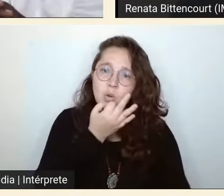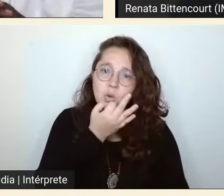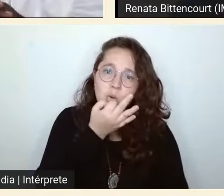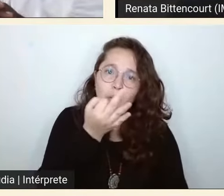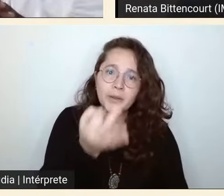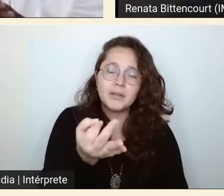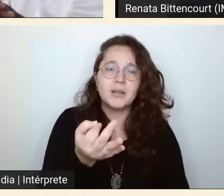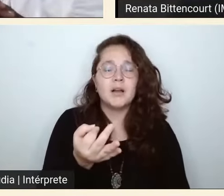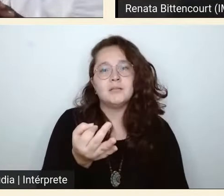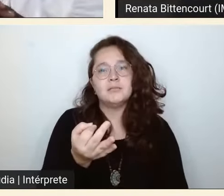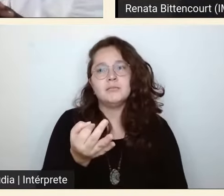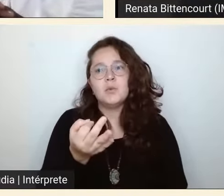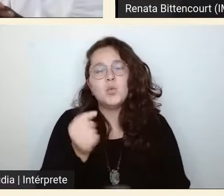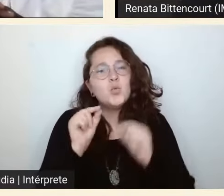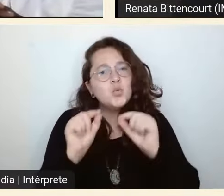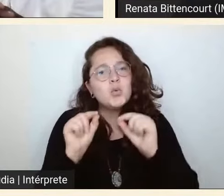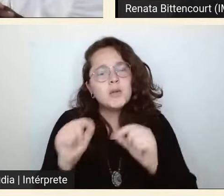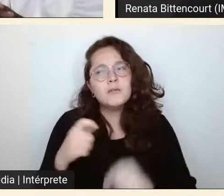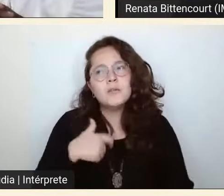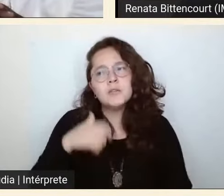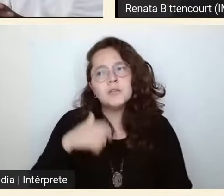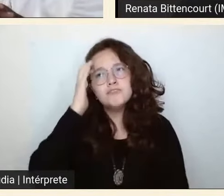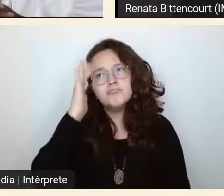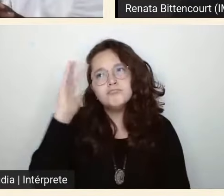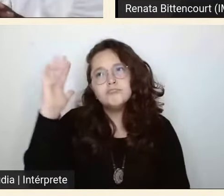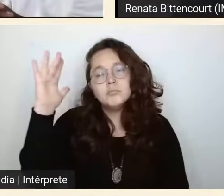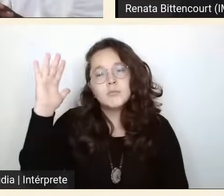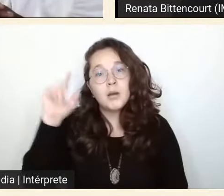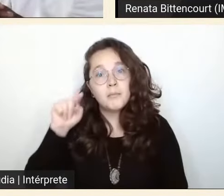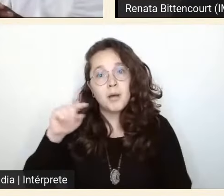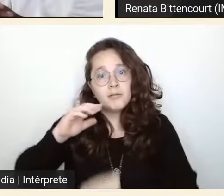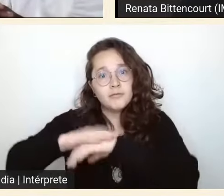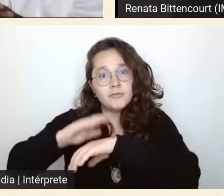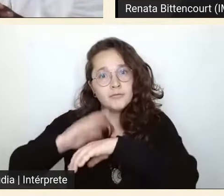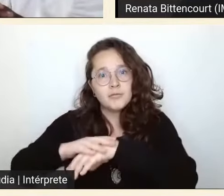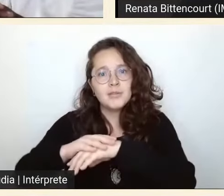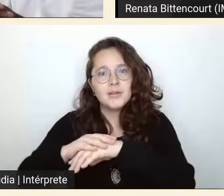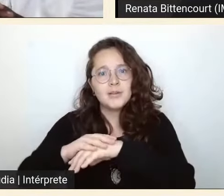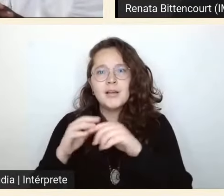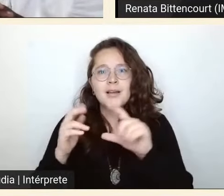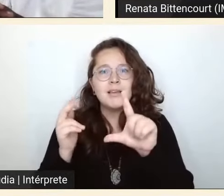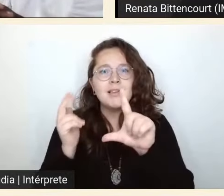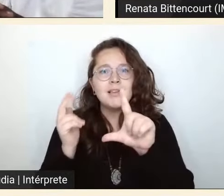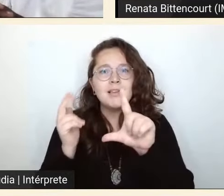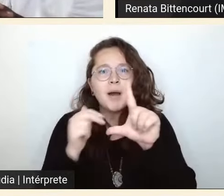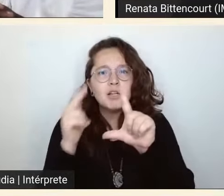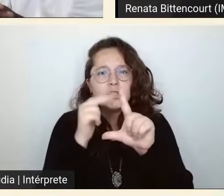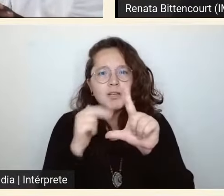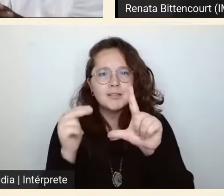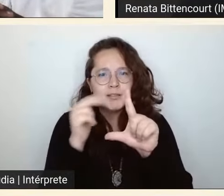te moveu, o que te mobilizou para reunir essas imagens.